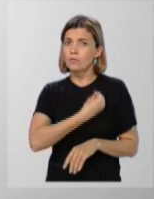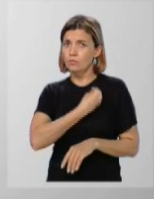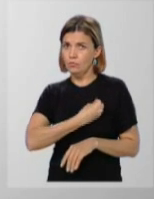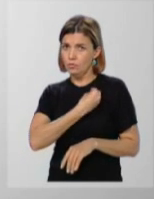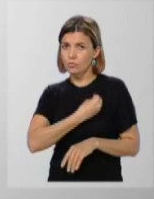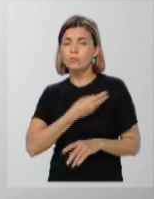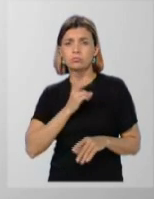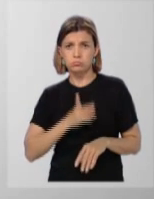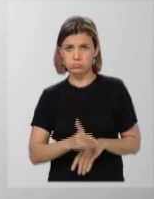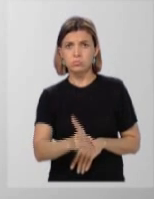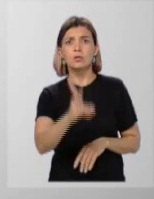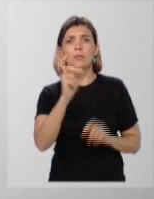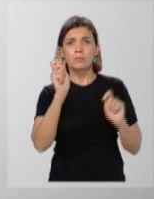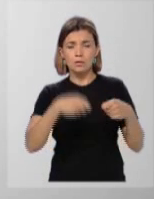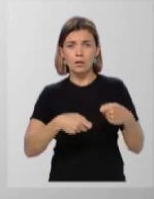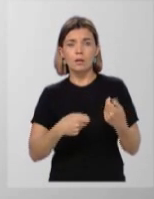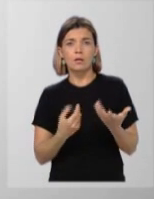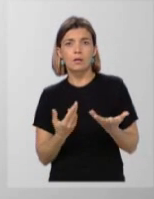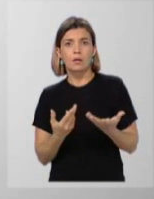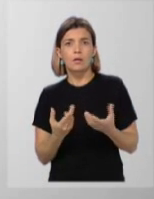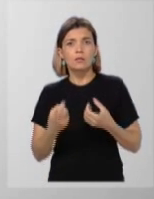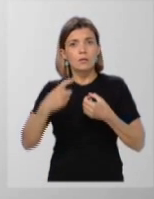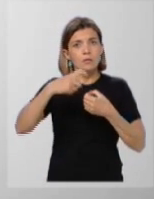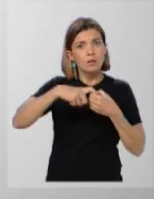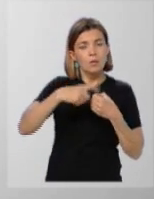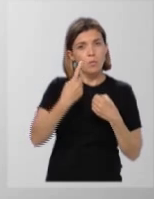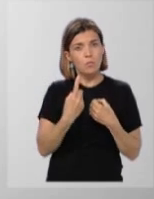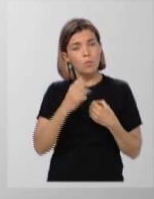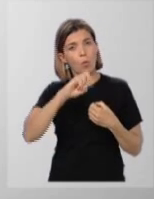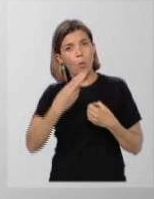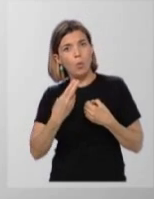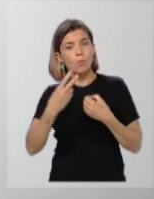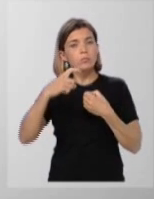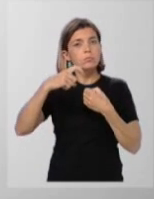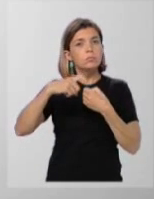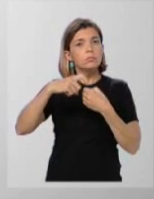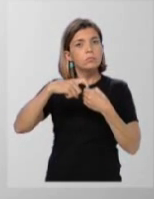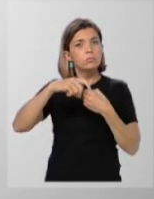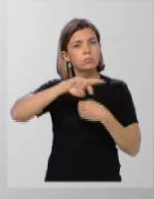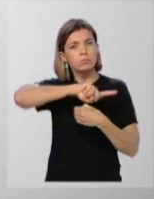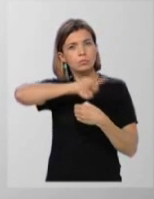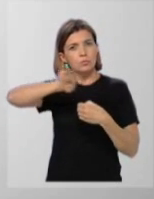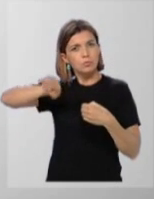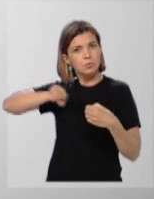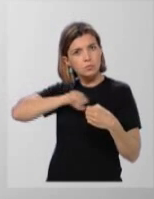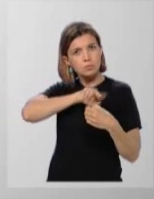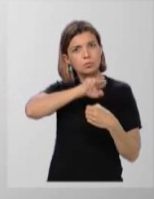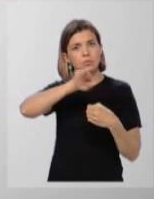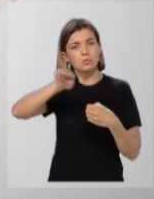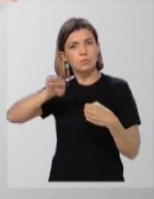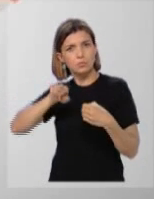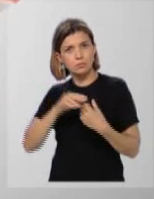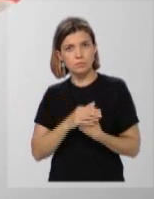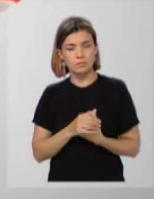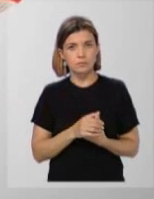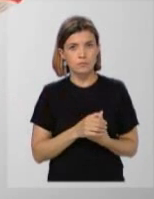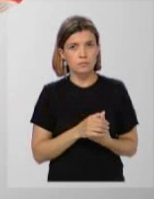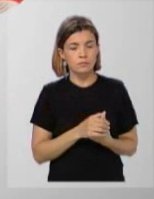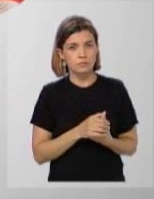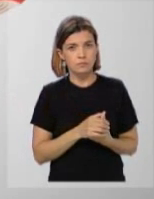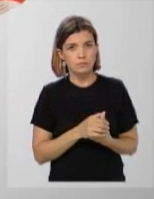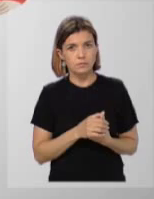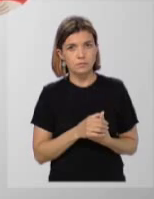Eles são seres vivos eucarióticos e podem ser tanto unicelulares, como as leveduras, quanto multicelulares,